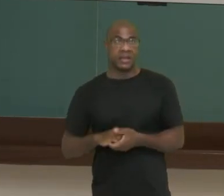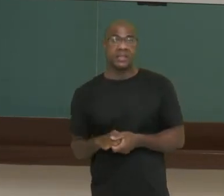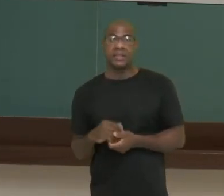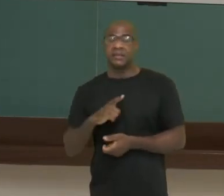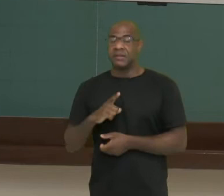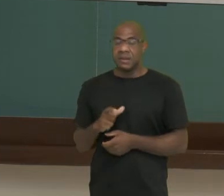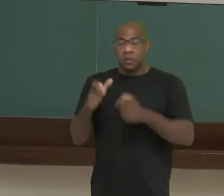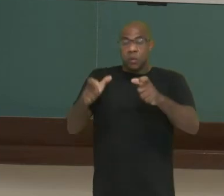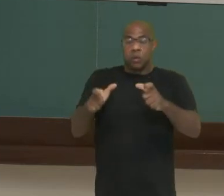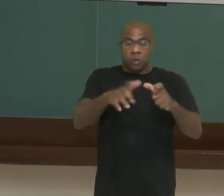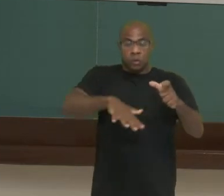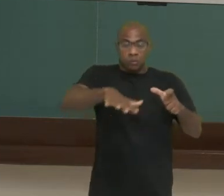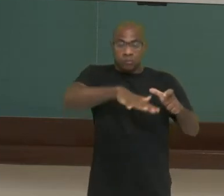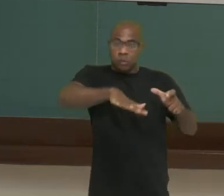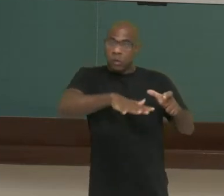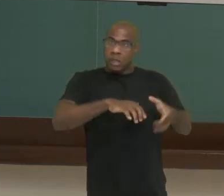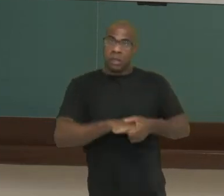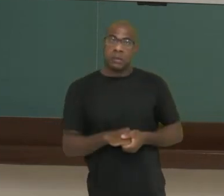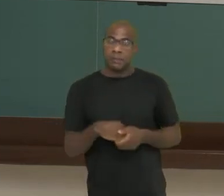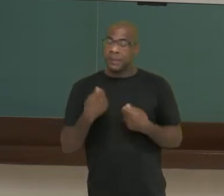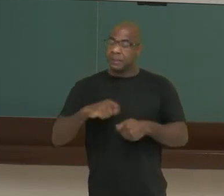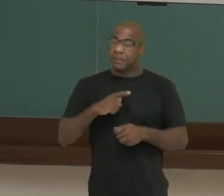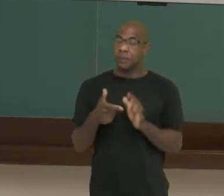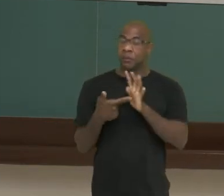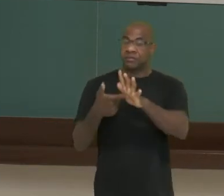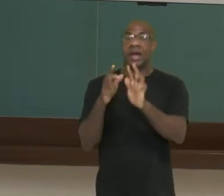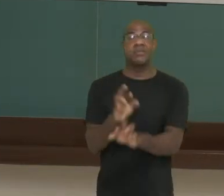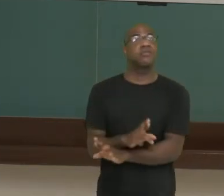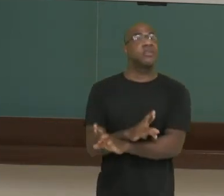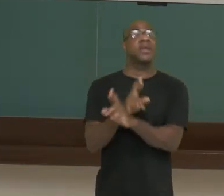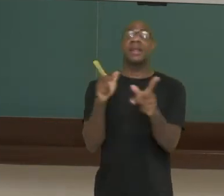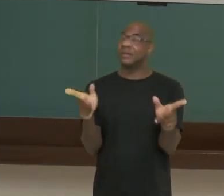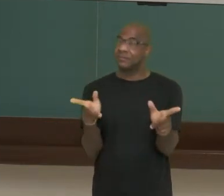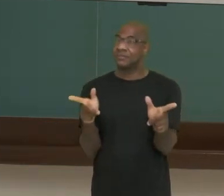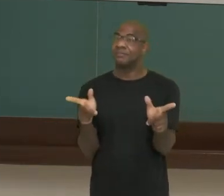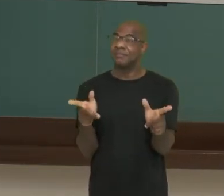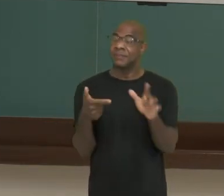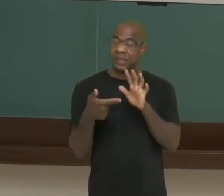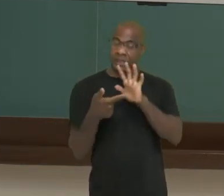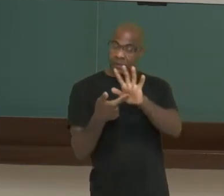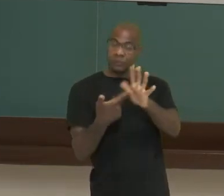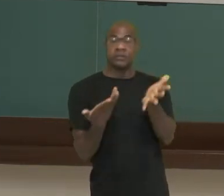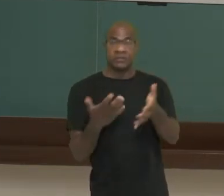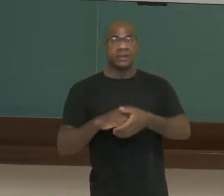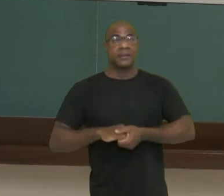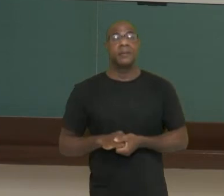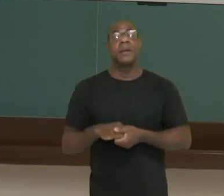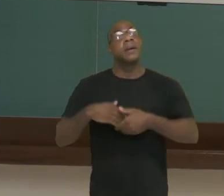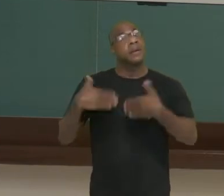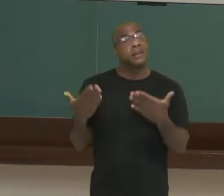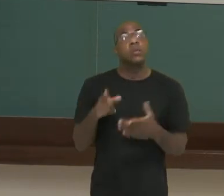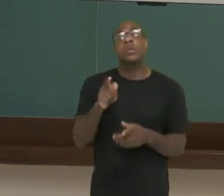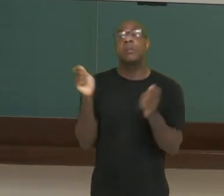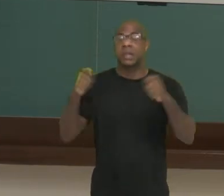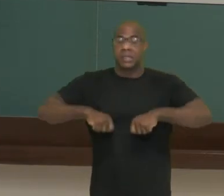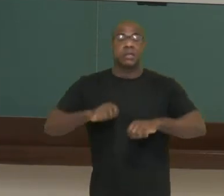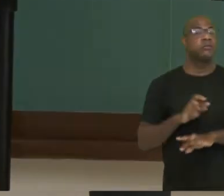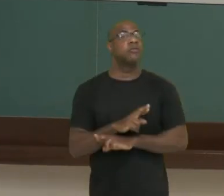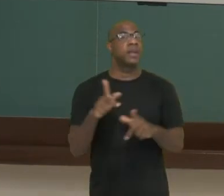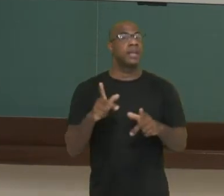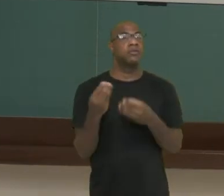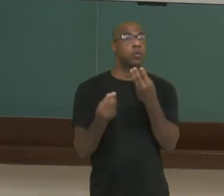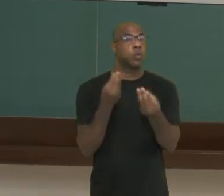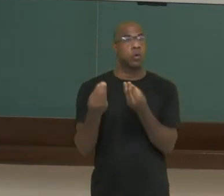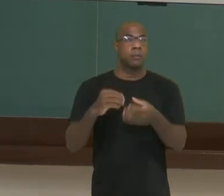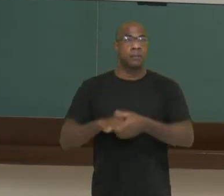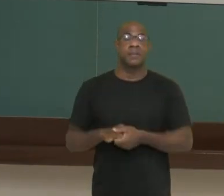daquela região, você vai ter que mostrar um diferencial, tem que ver o que está agradando e o que você pode ser diferente.